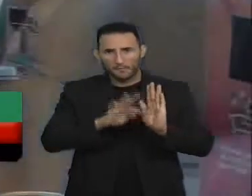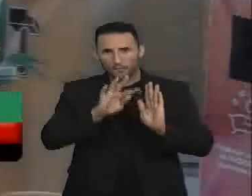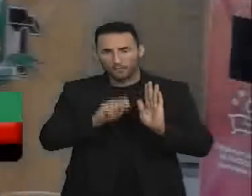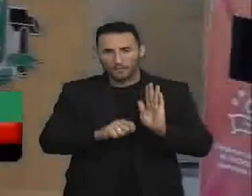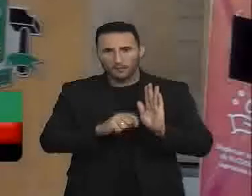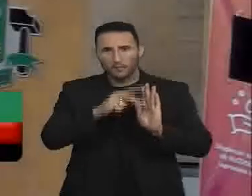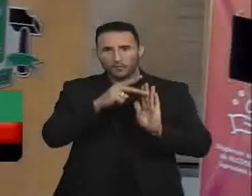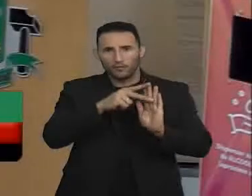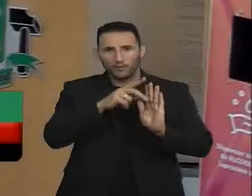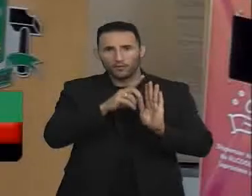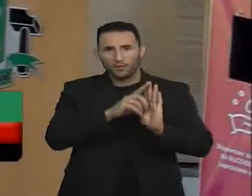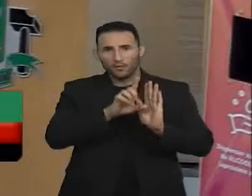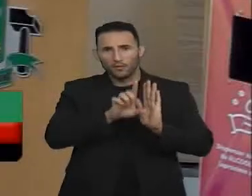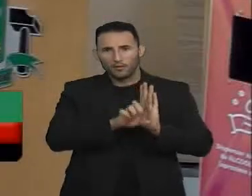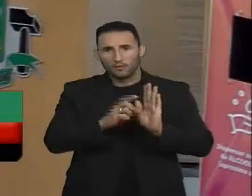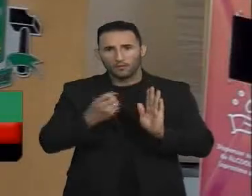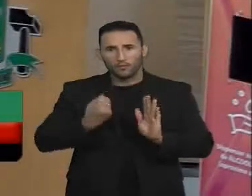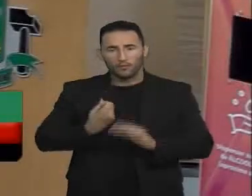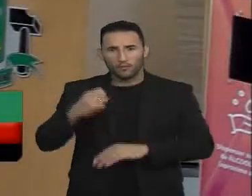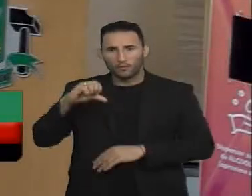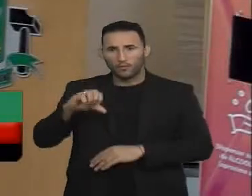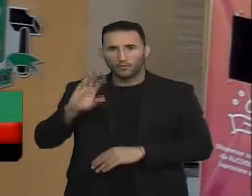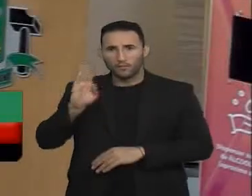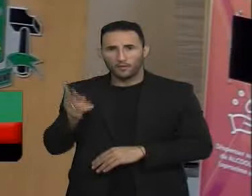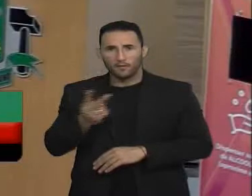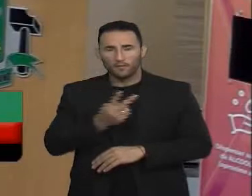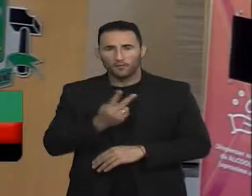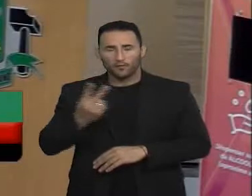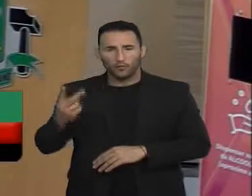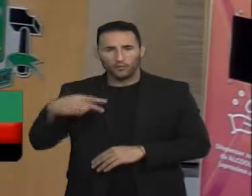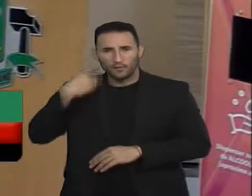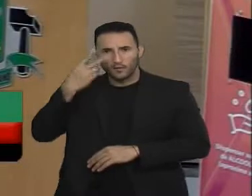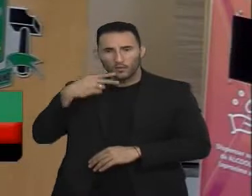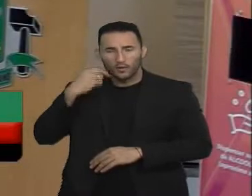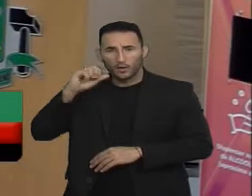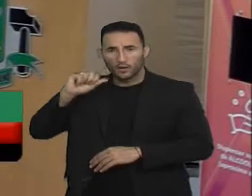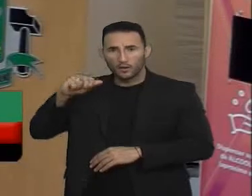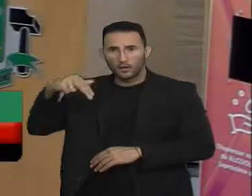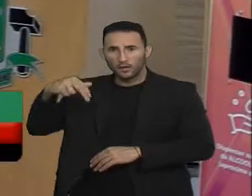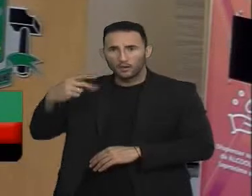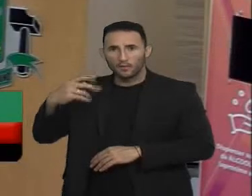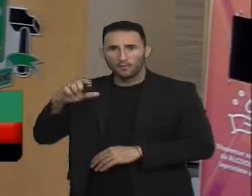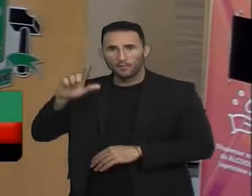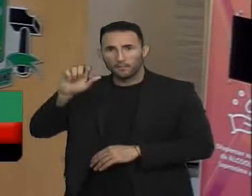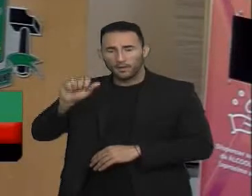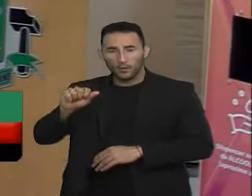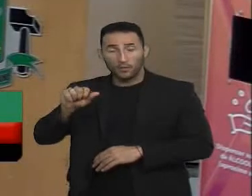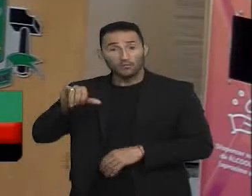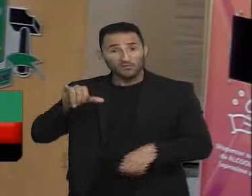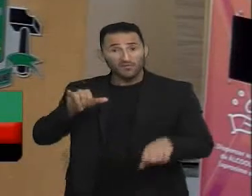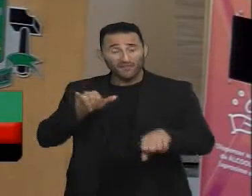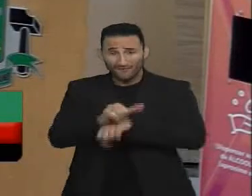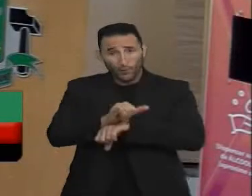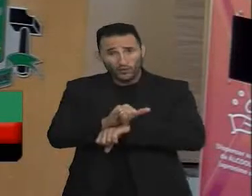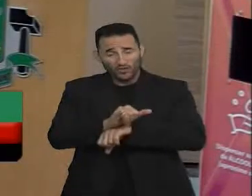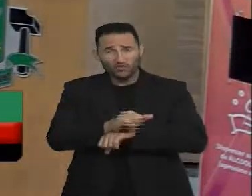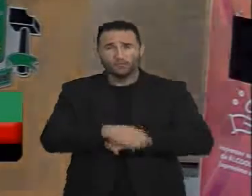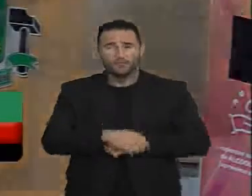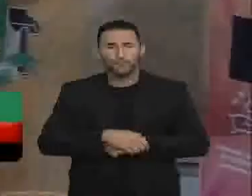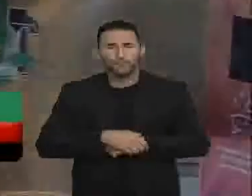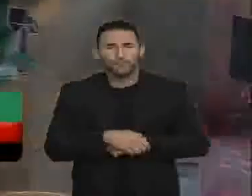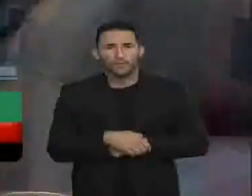decreto legislativo número 9 de 2022, da nobre vereadora Ana Paula Rossi, vereadora ausente.